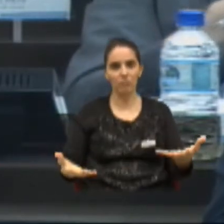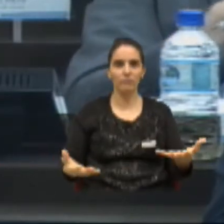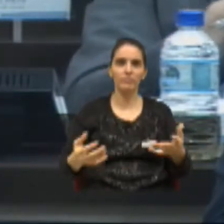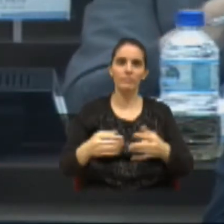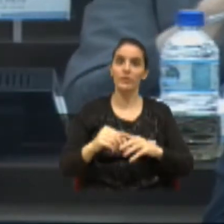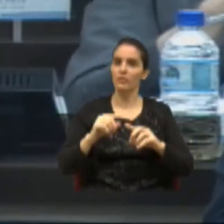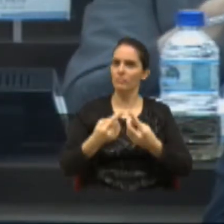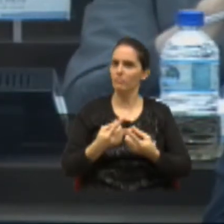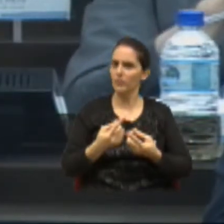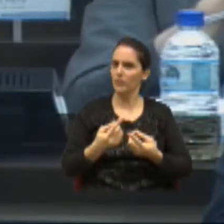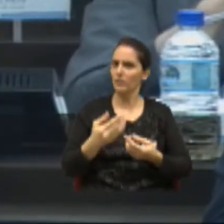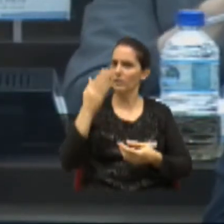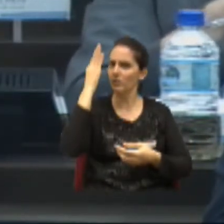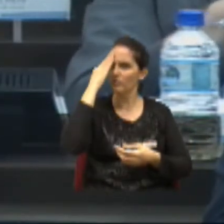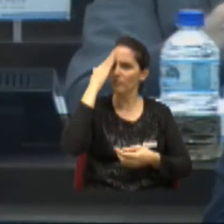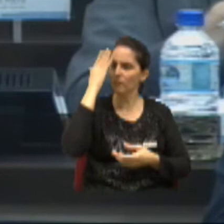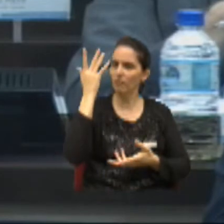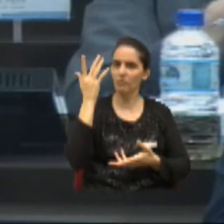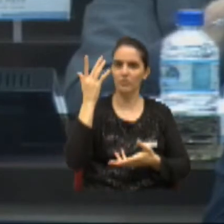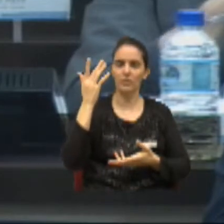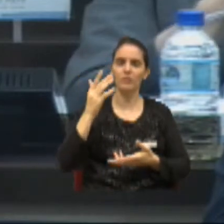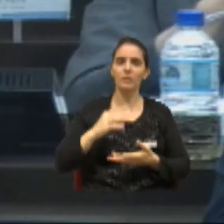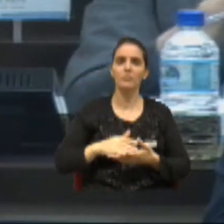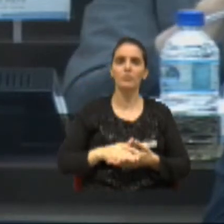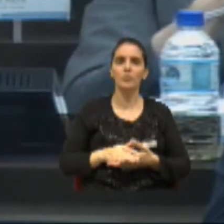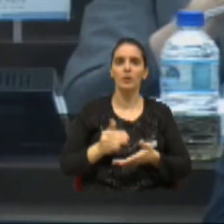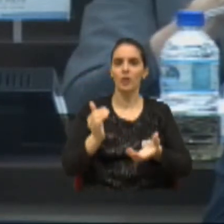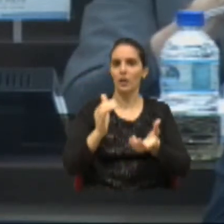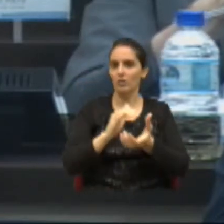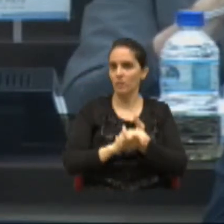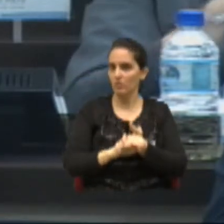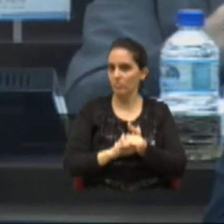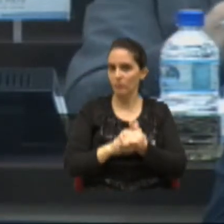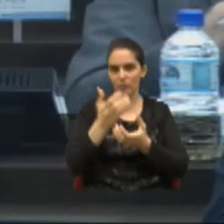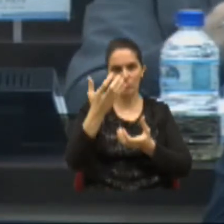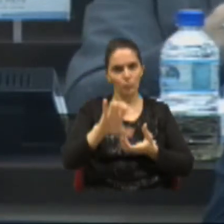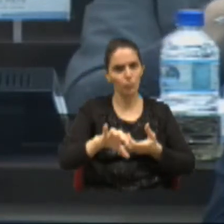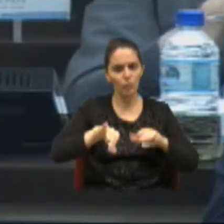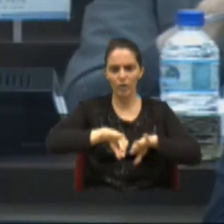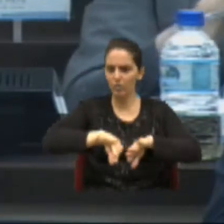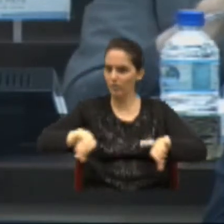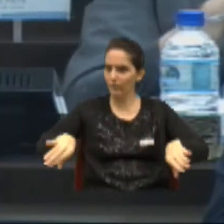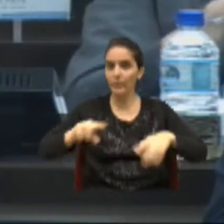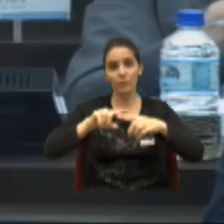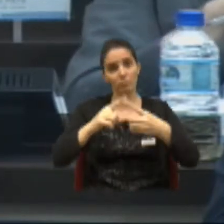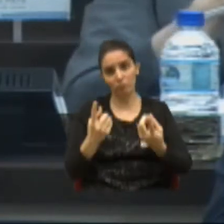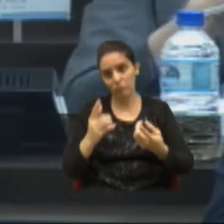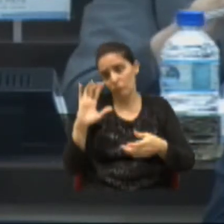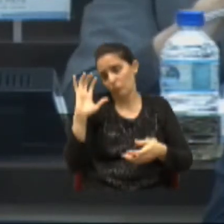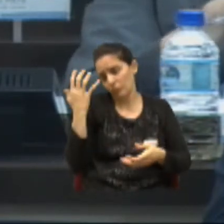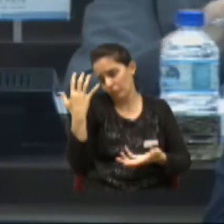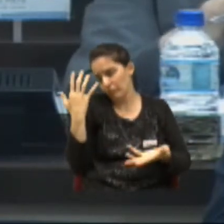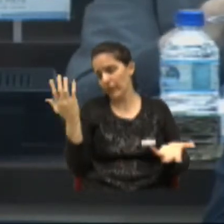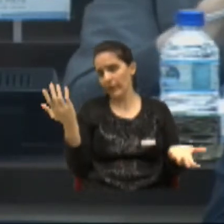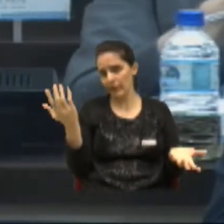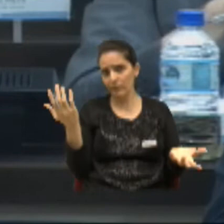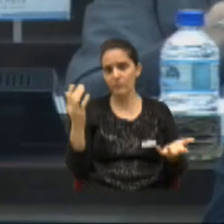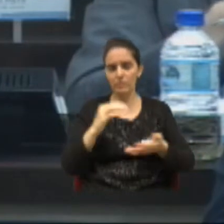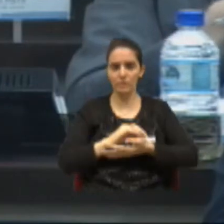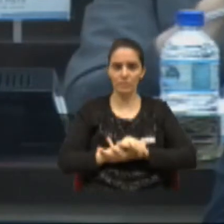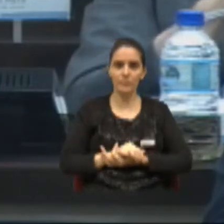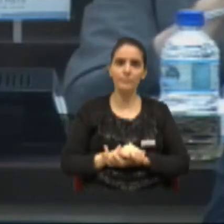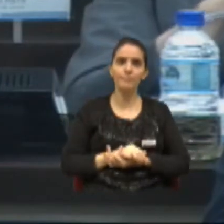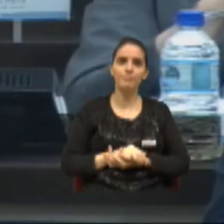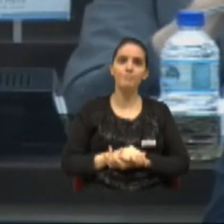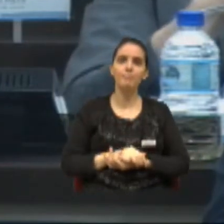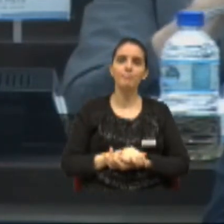nós sabemos que, por inúmeras razões, o casamento, nós não queremos que ele não dê certo, mas, infelizmente, muitas vezes eles acabam culminando